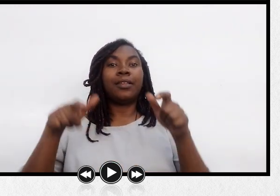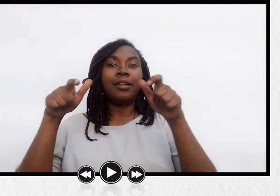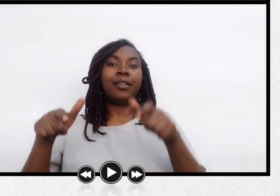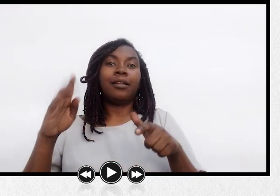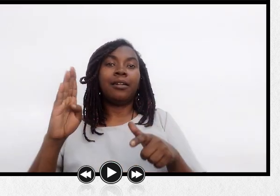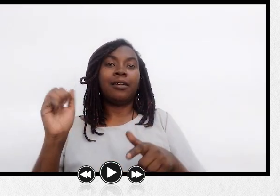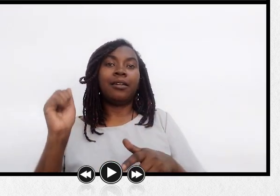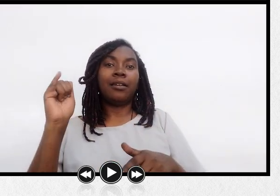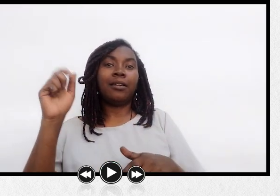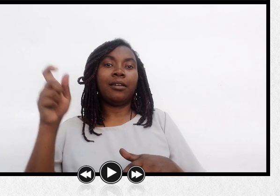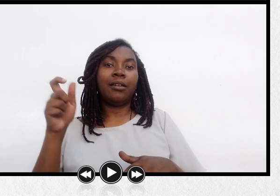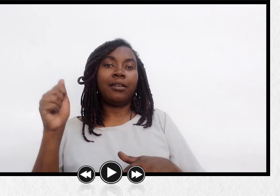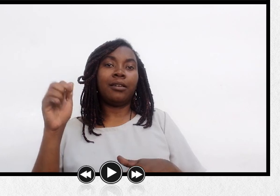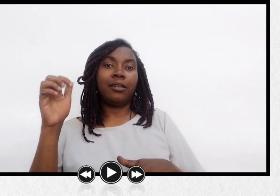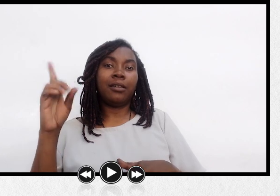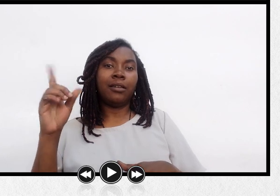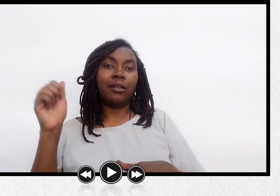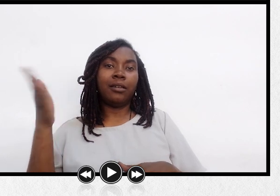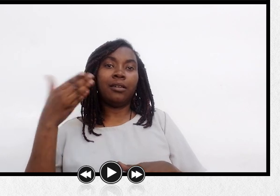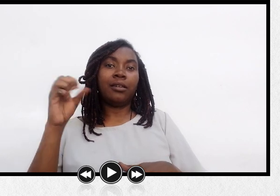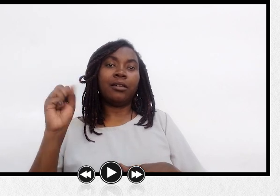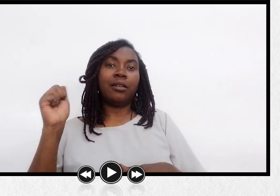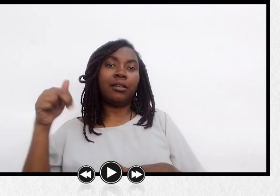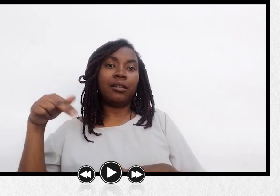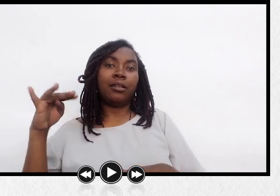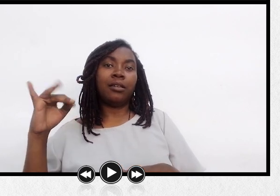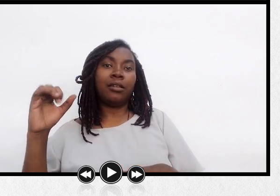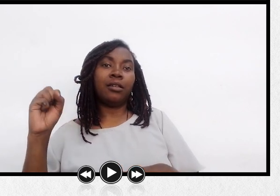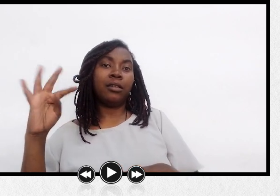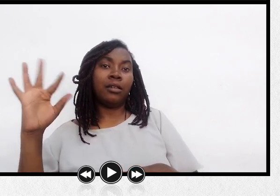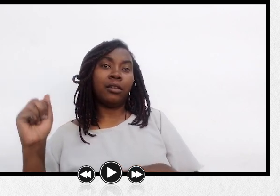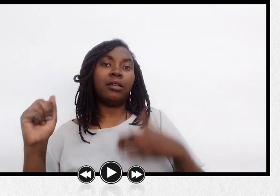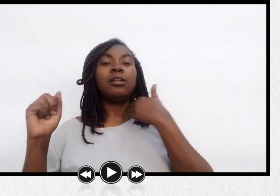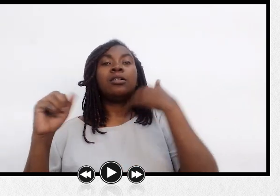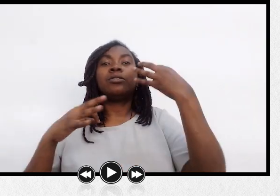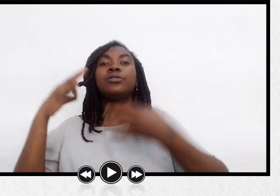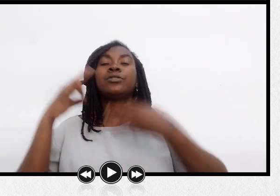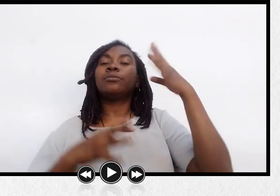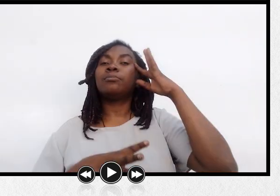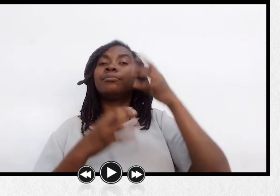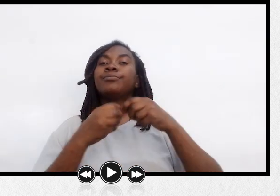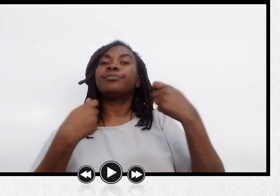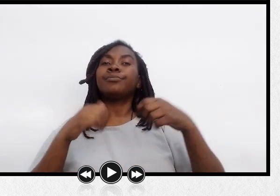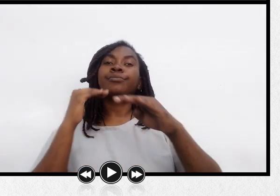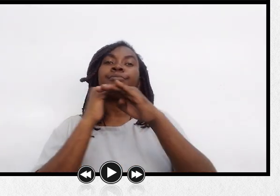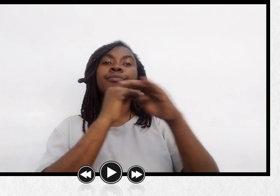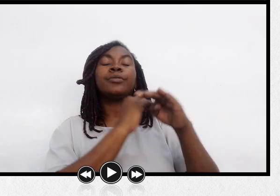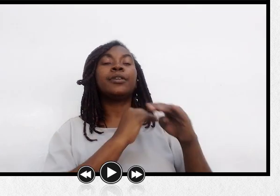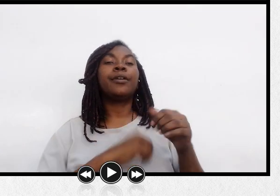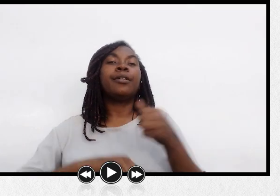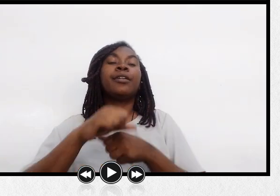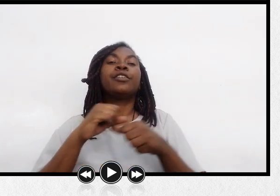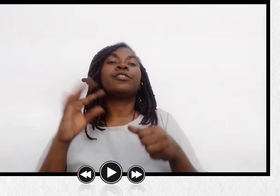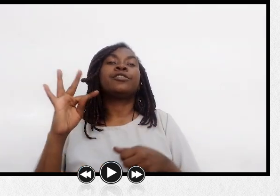casos o Judiciário entendeu que deveria igualar, e no Alto Tietê o judiciário teve uma